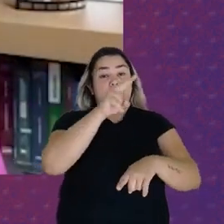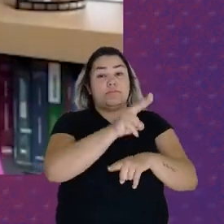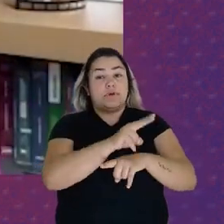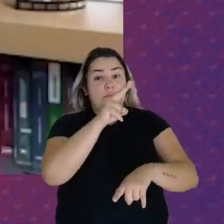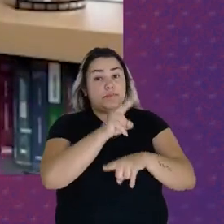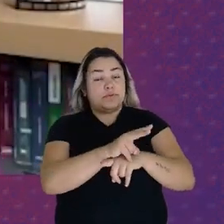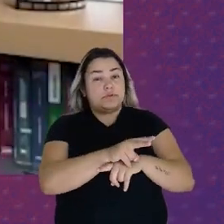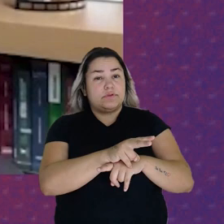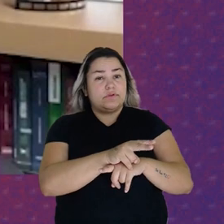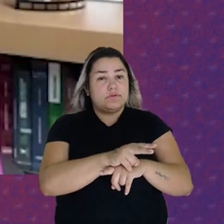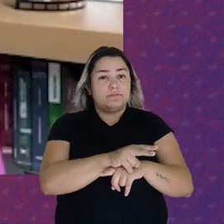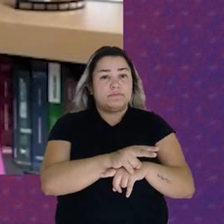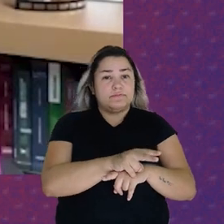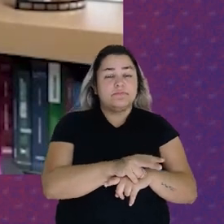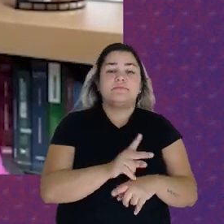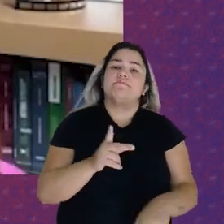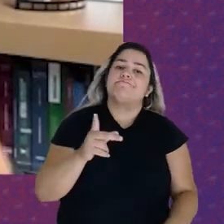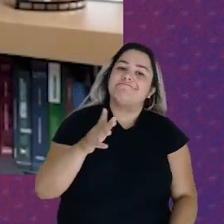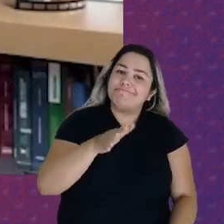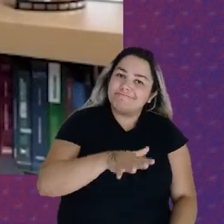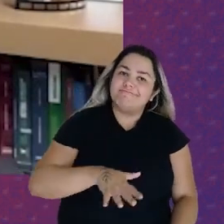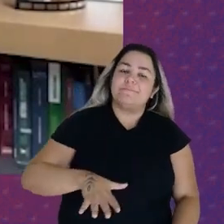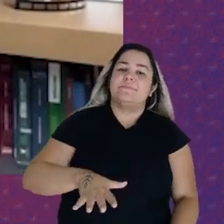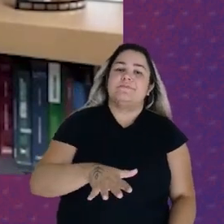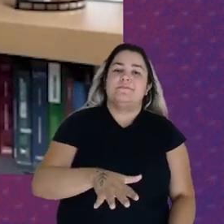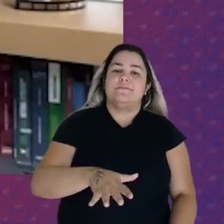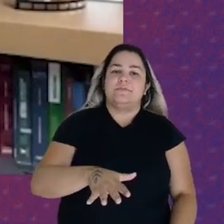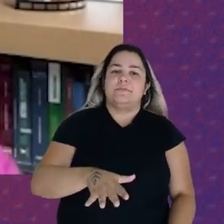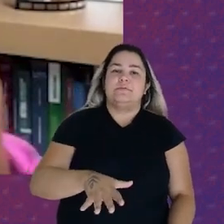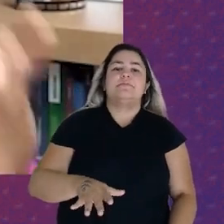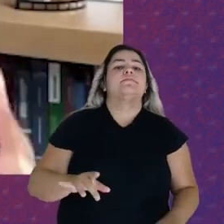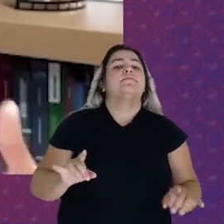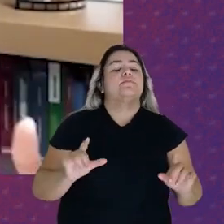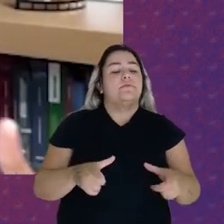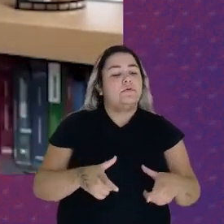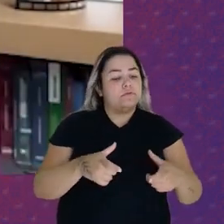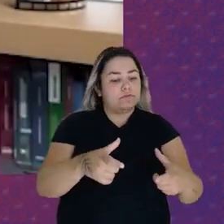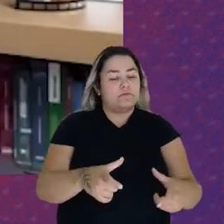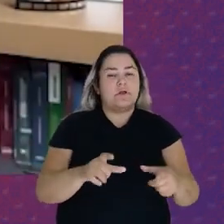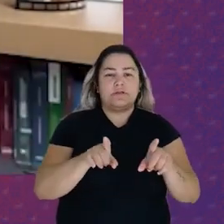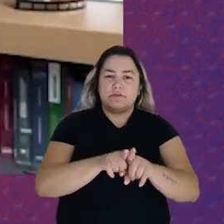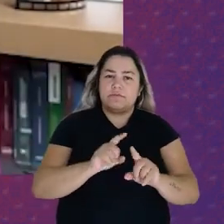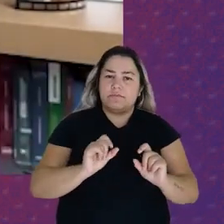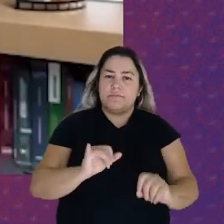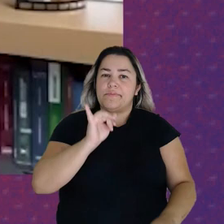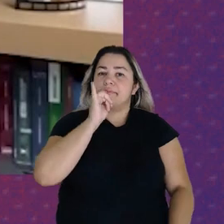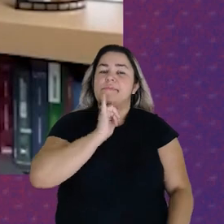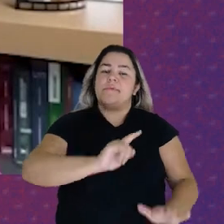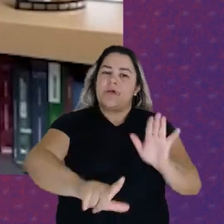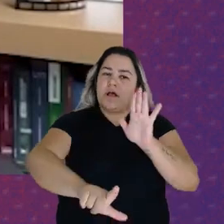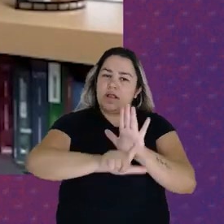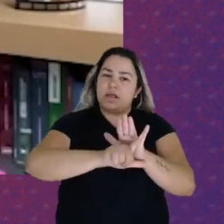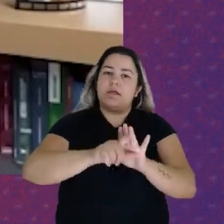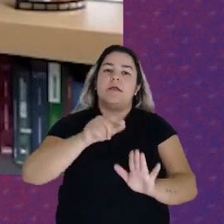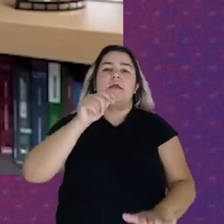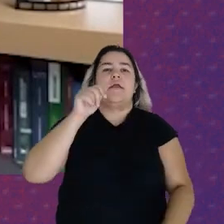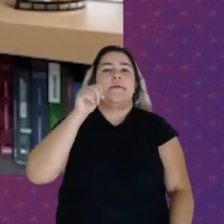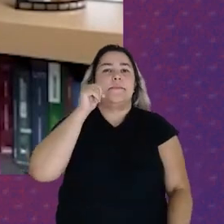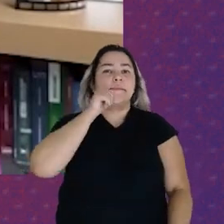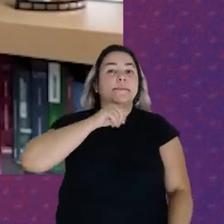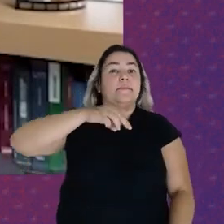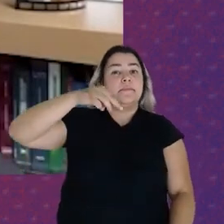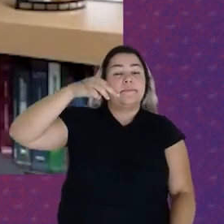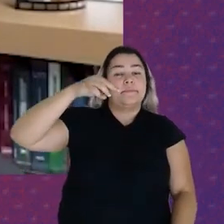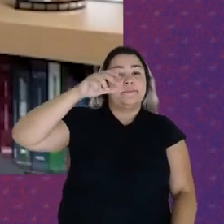aqui no nosso cenário, por exemplo, a Lei Maria da Penha, que é uma lei de